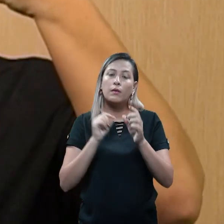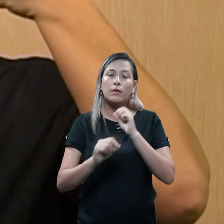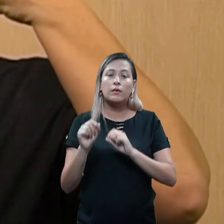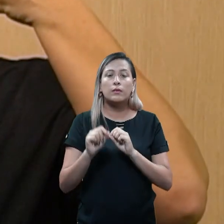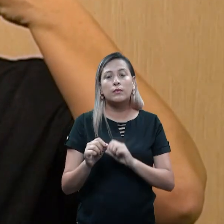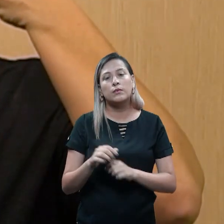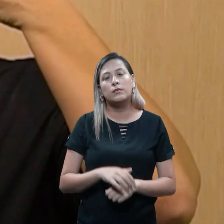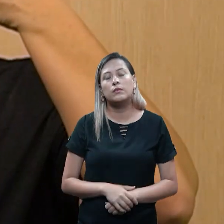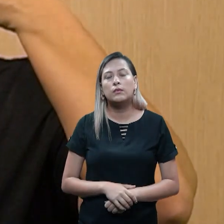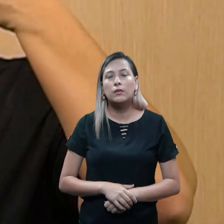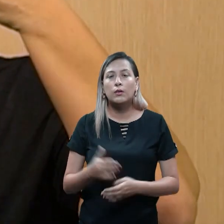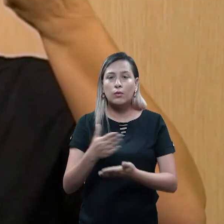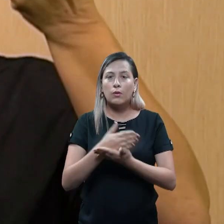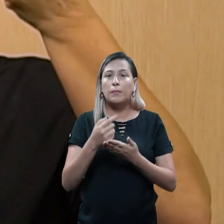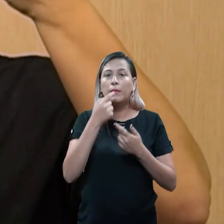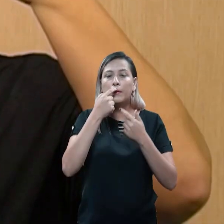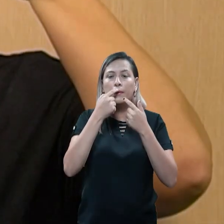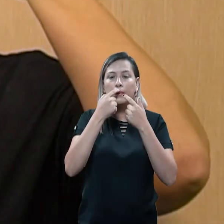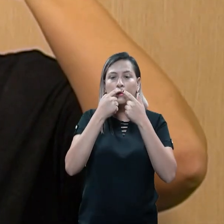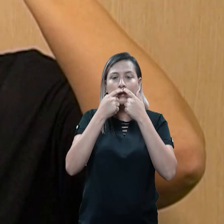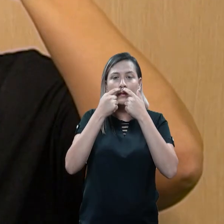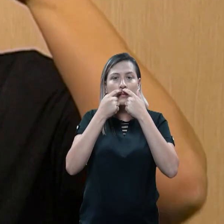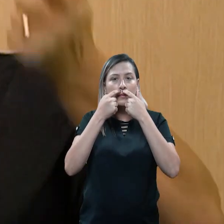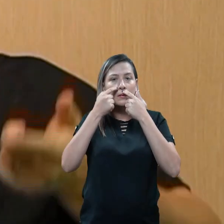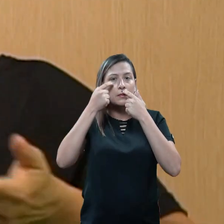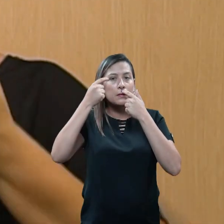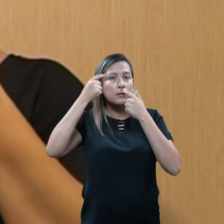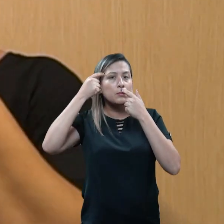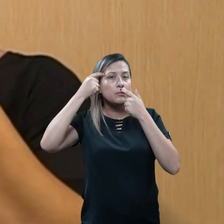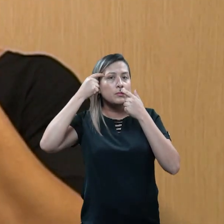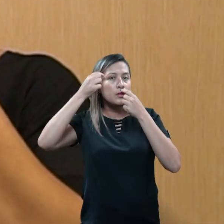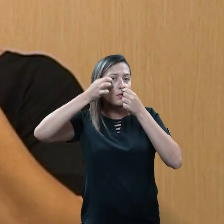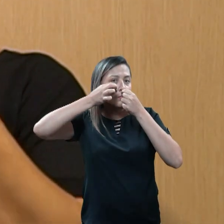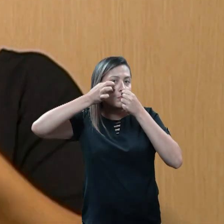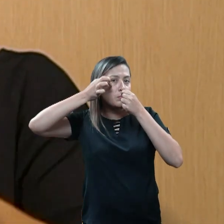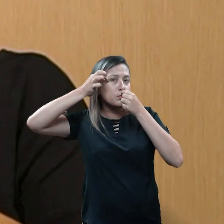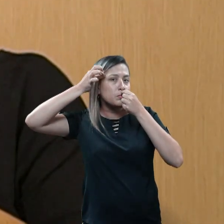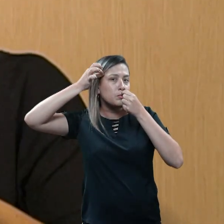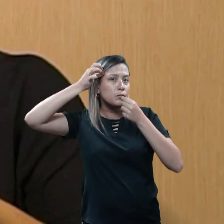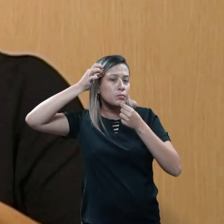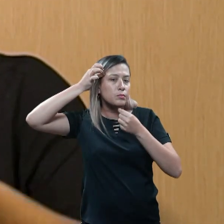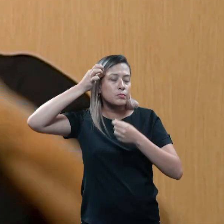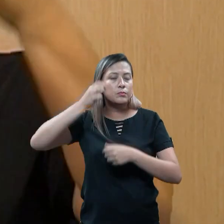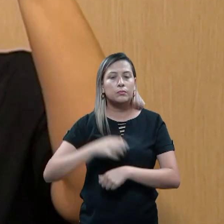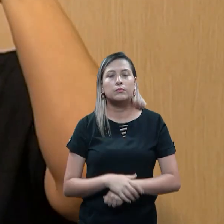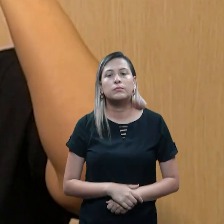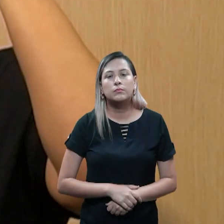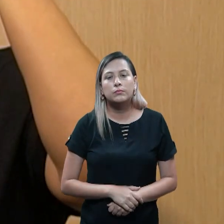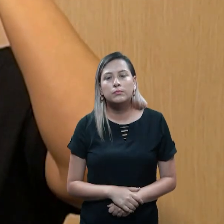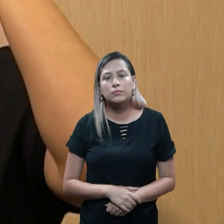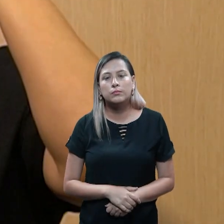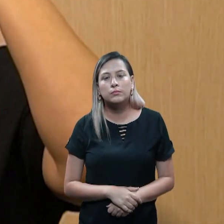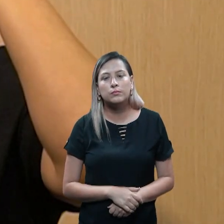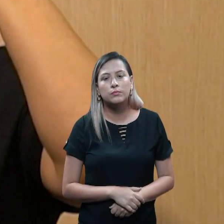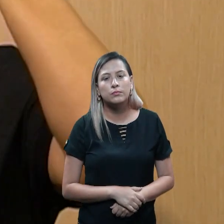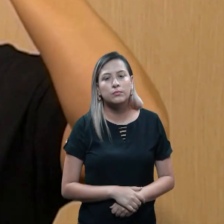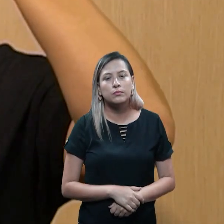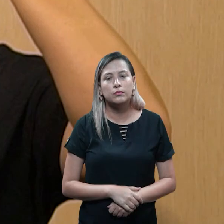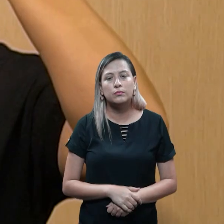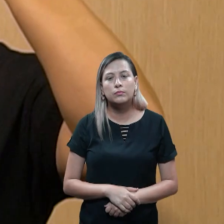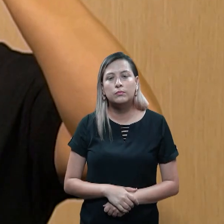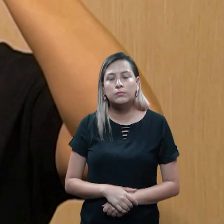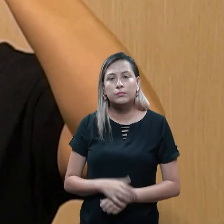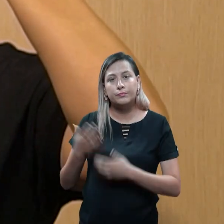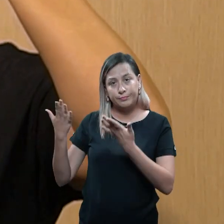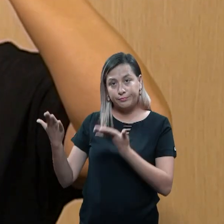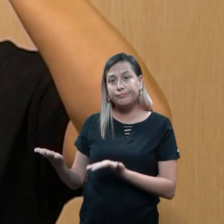inicia no centro do lábio superior ao ponto conhecido como arco do cupido, passando pelo canto externo